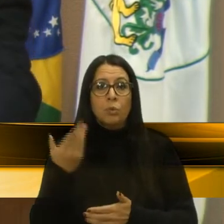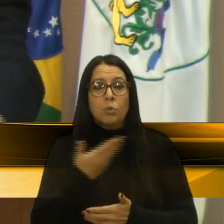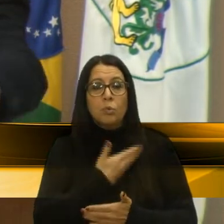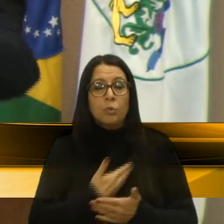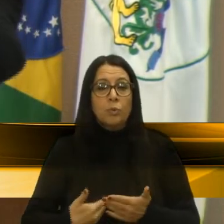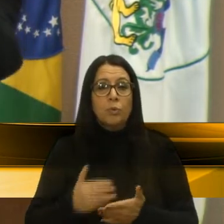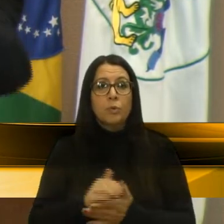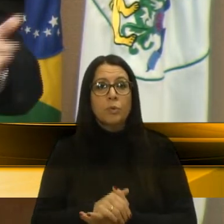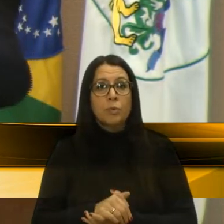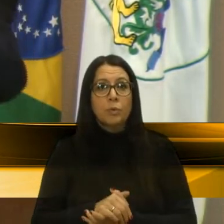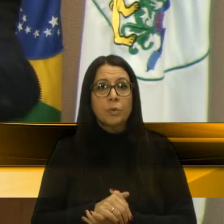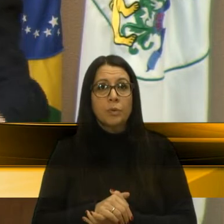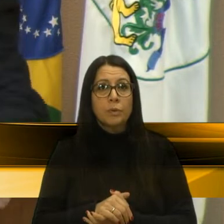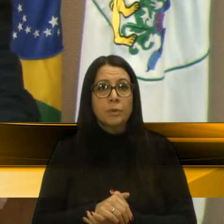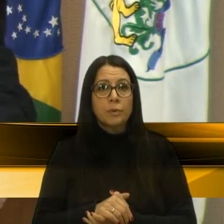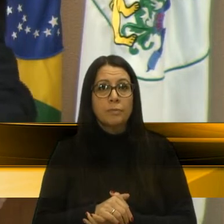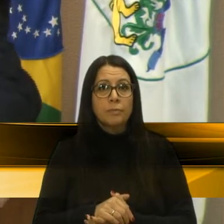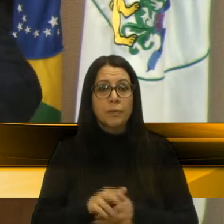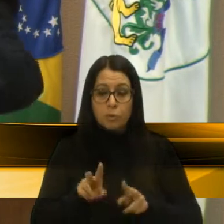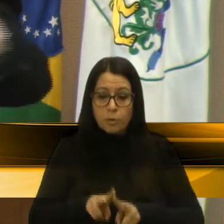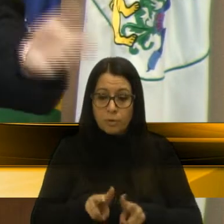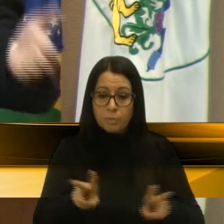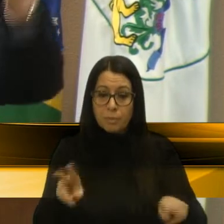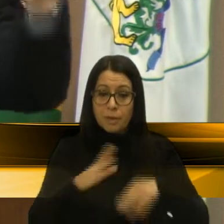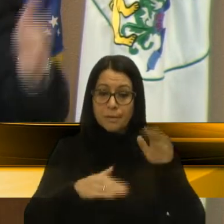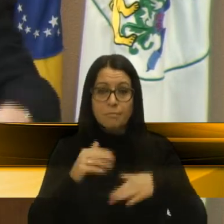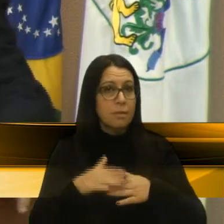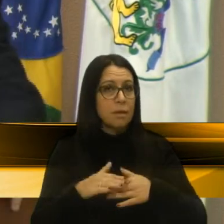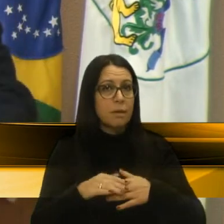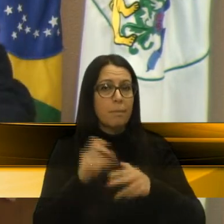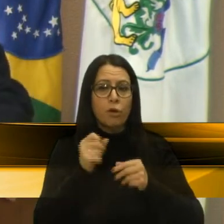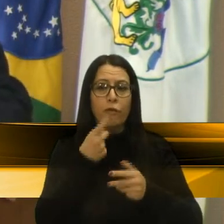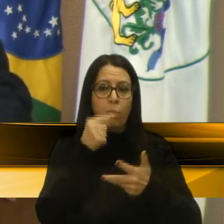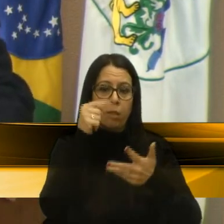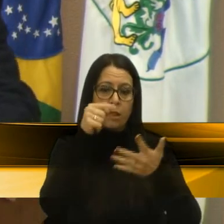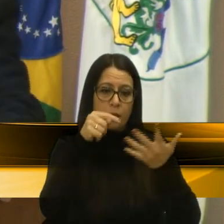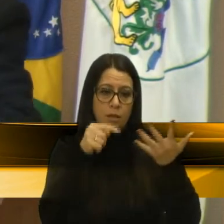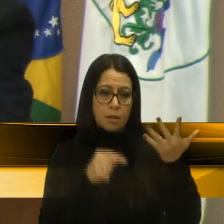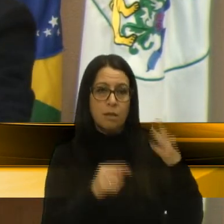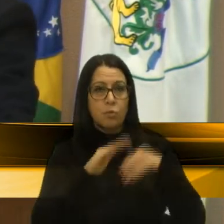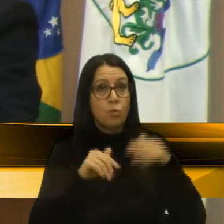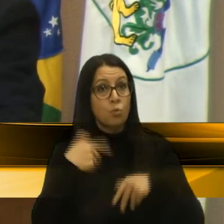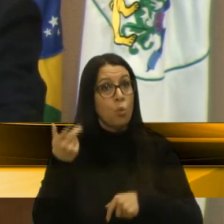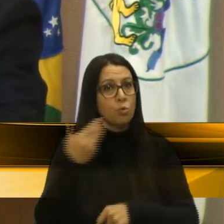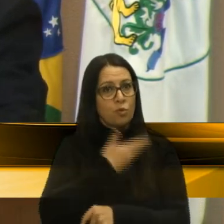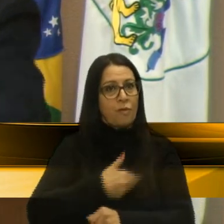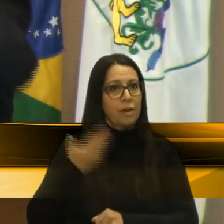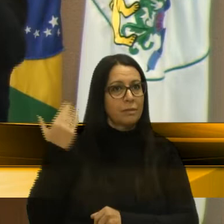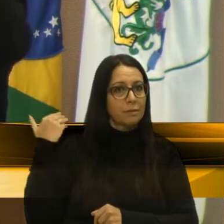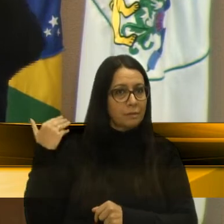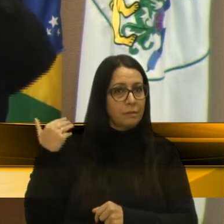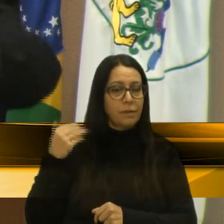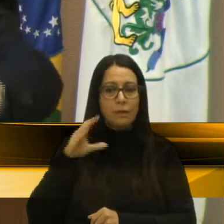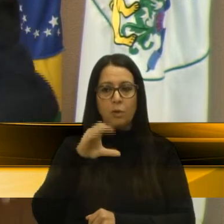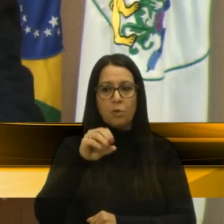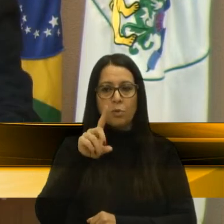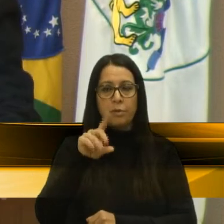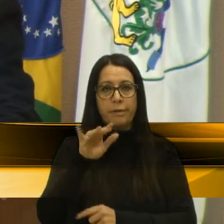Fátima Abaixo, né? Os outros governos legaram um sistema de saúde que dava resultados,